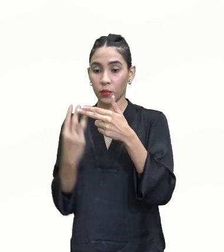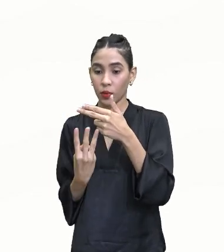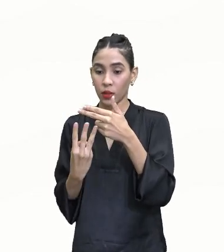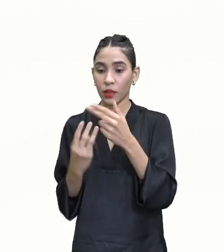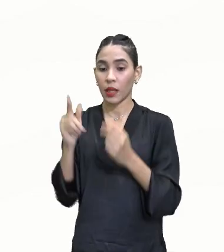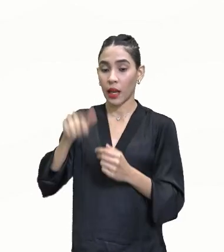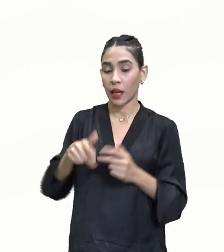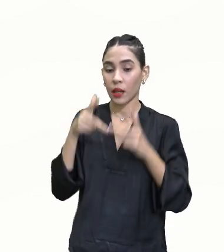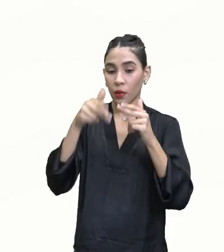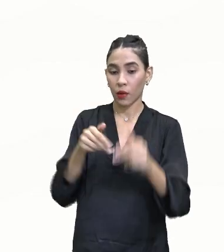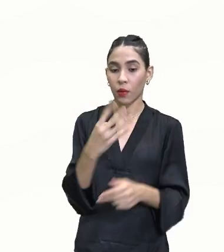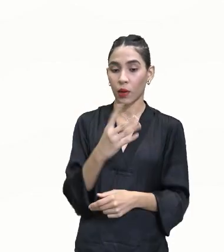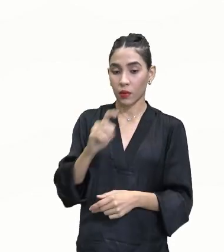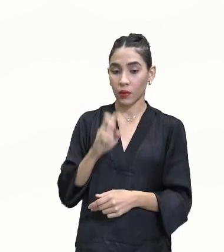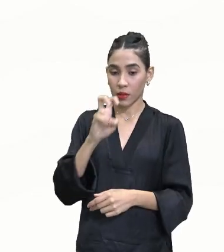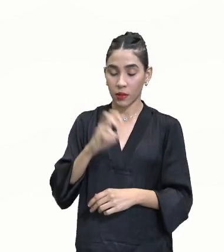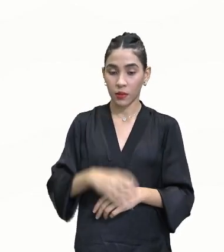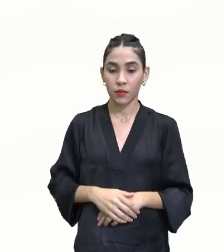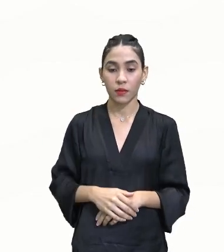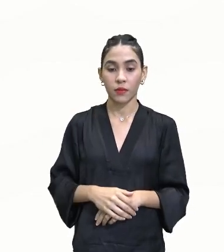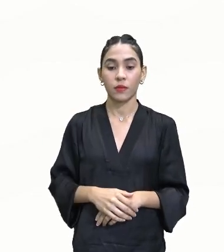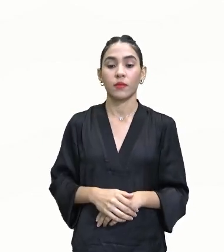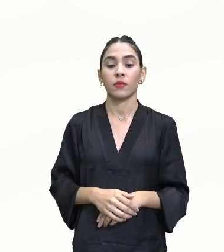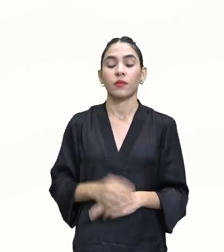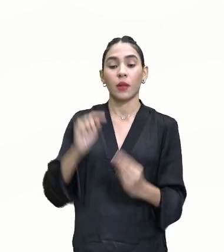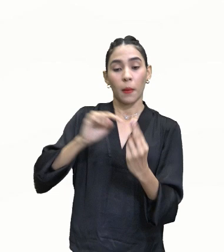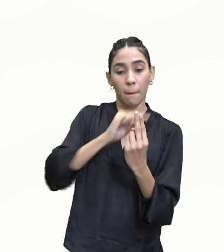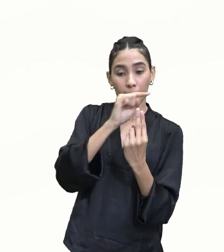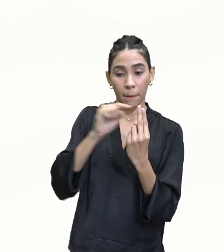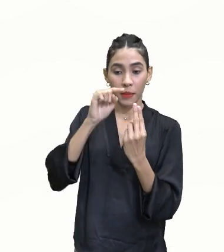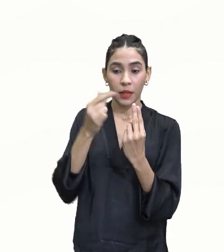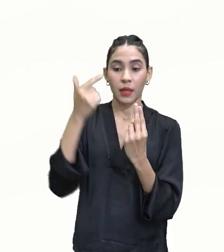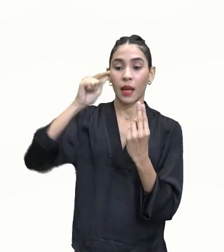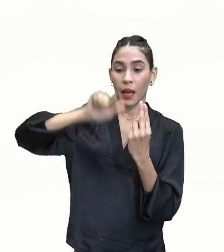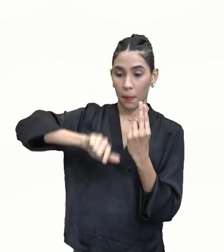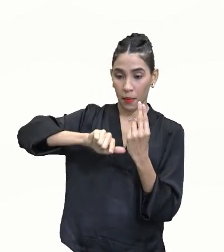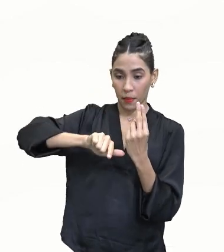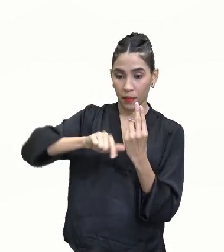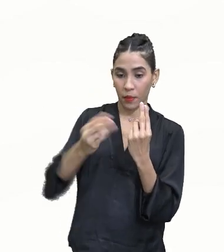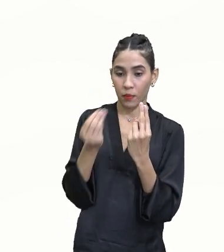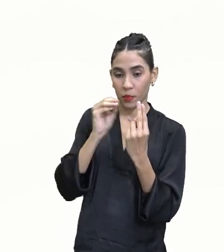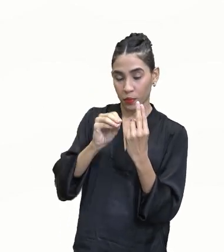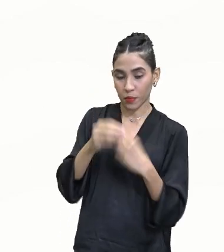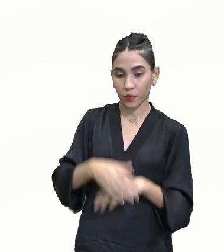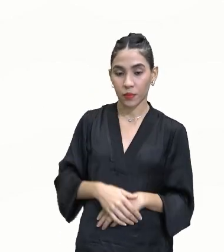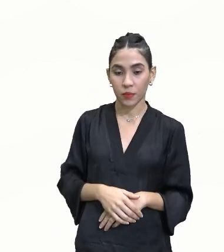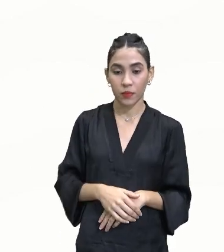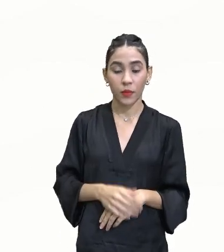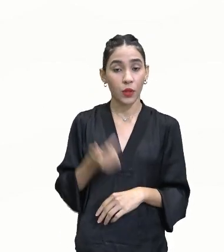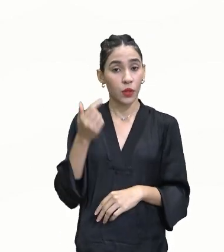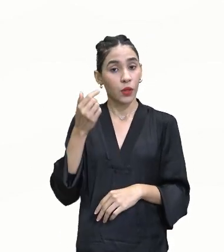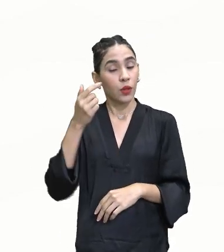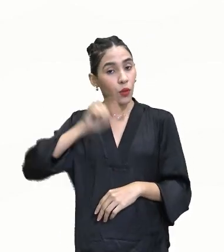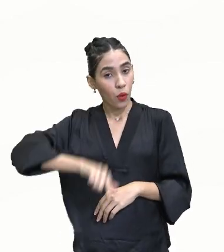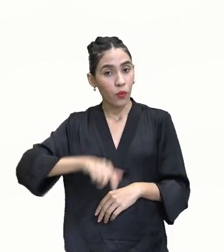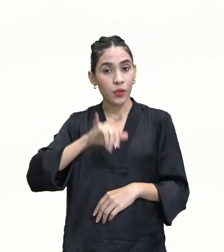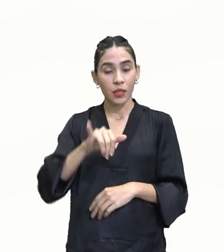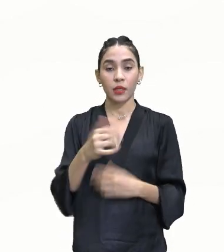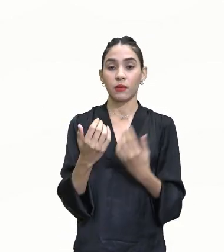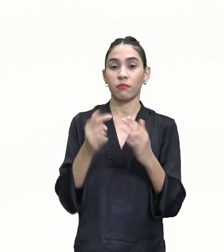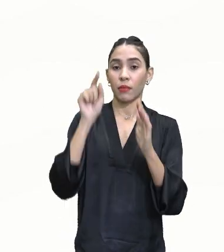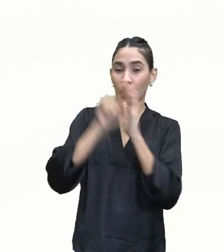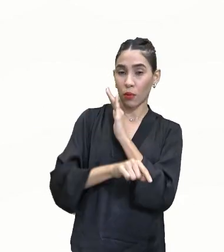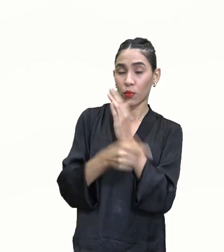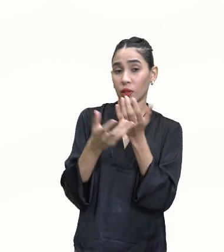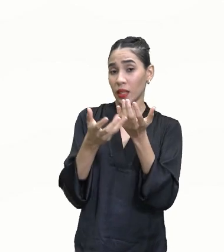igual a 4,5. Repete o π porque não foi dado o valor do π. Mais uma vez, se tivesse lá na nossa